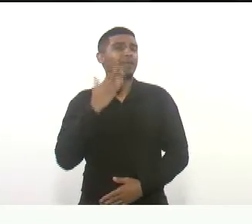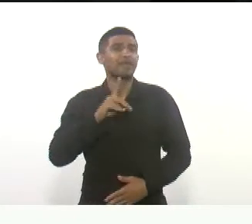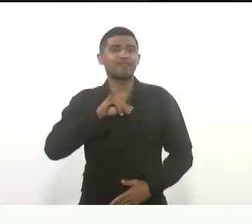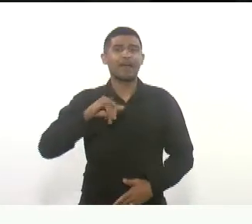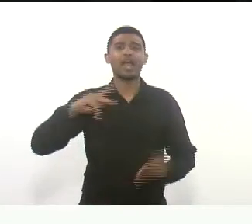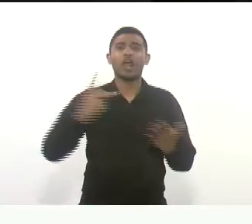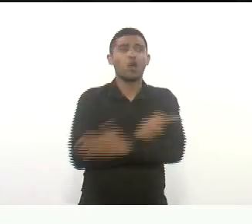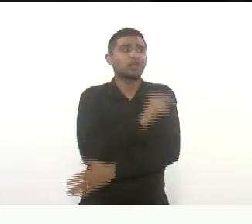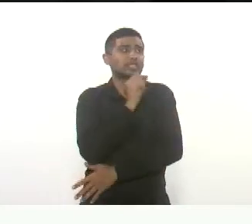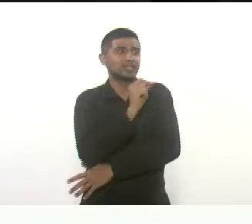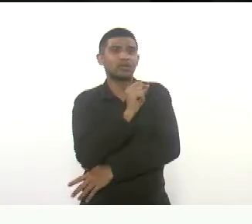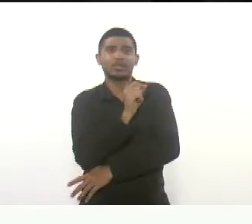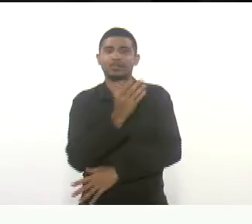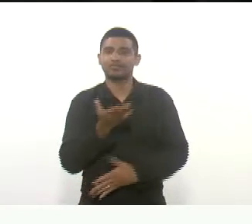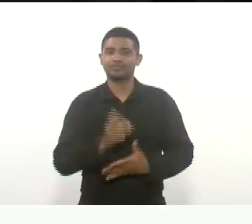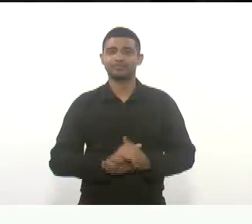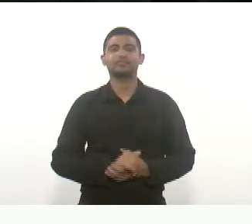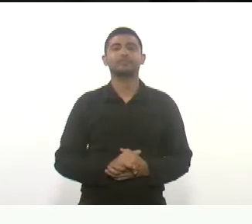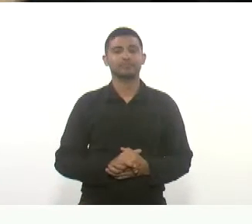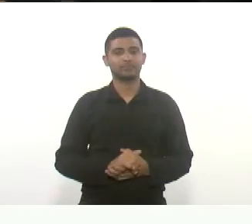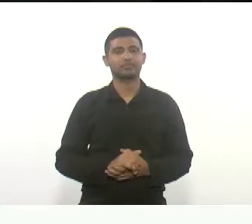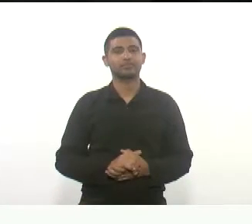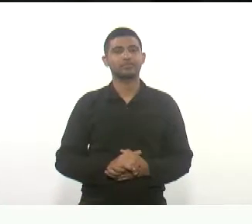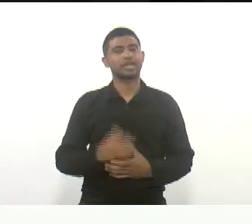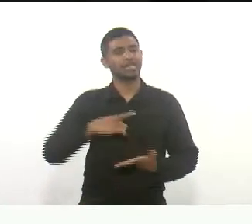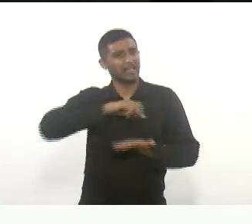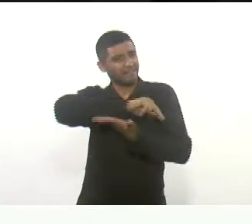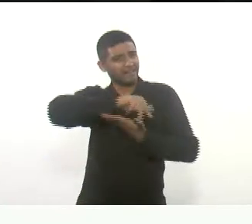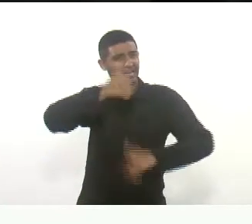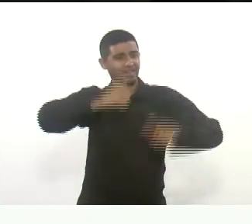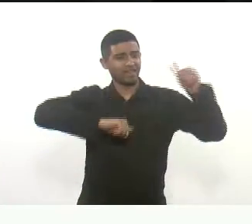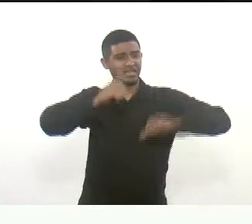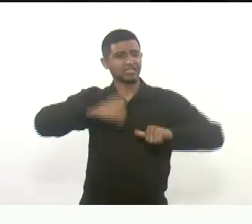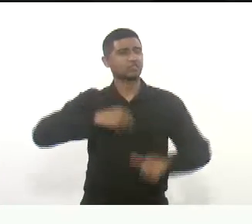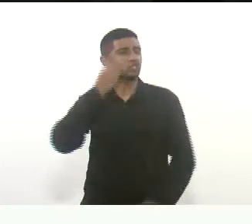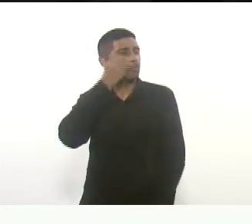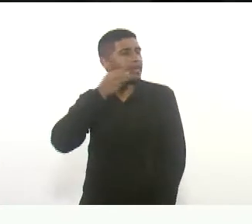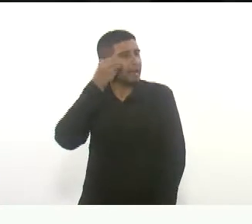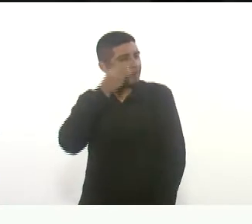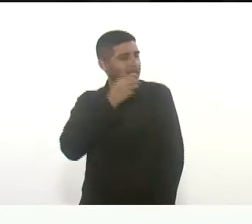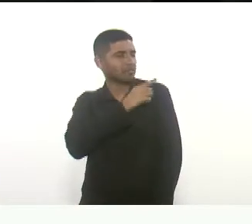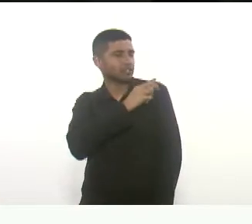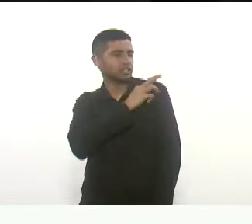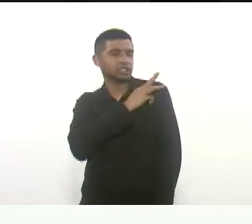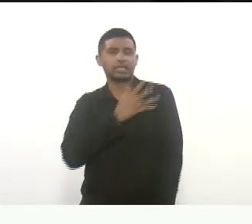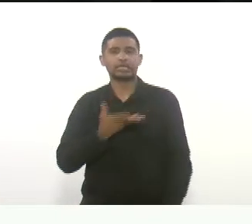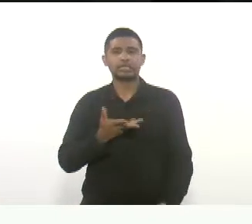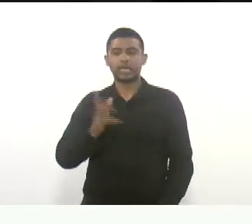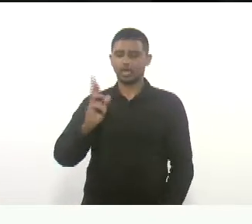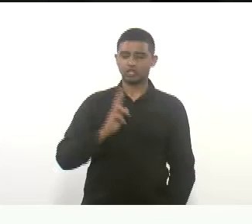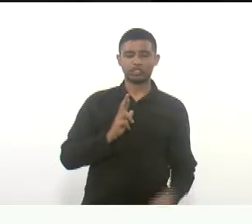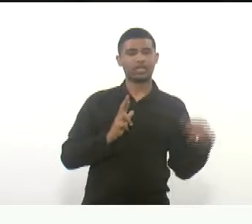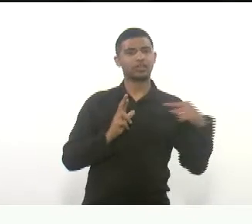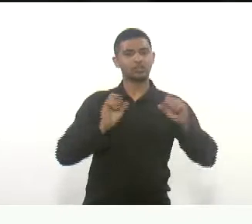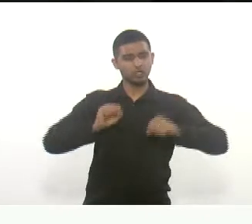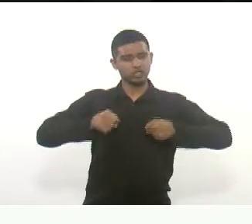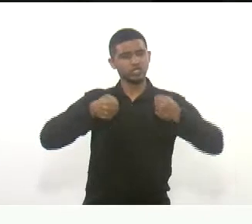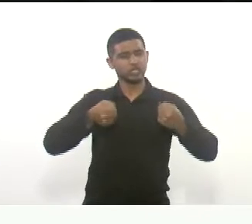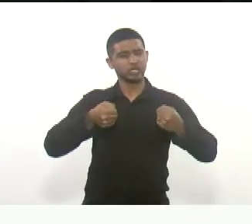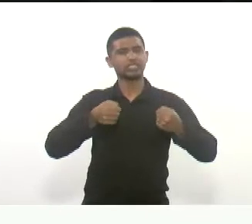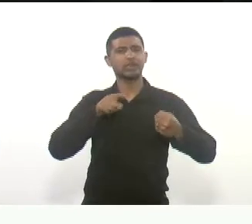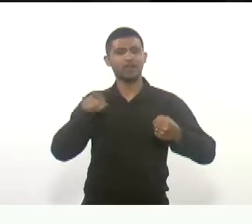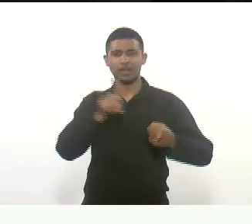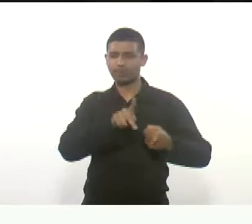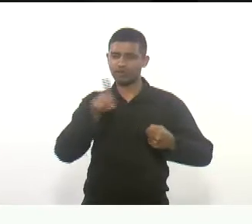acontecer com esse tempo a mais. E das coisas que, na avaliação do Ginásio Experimental Carioca, deram mais impacto é a dedicação integral do